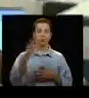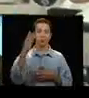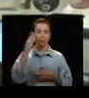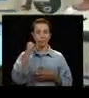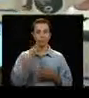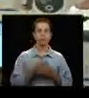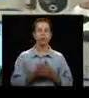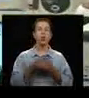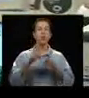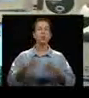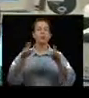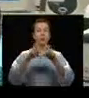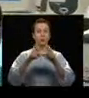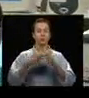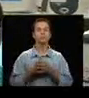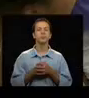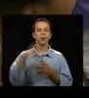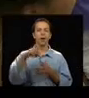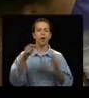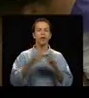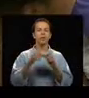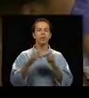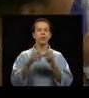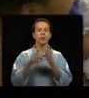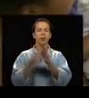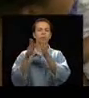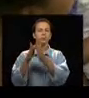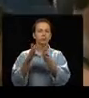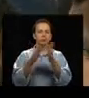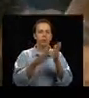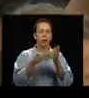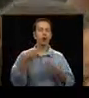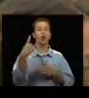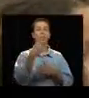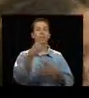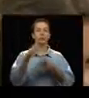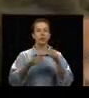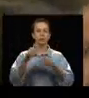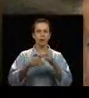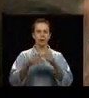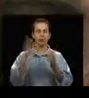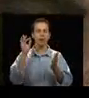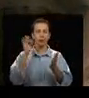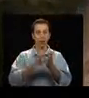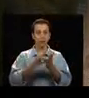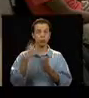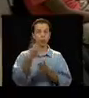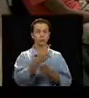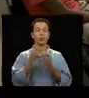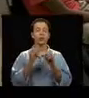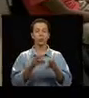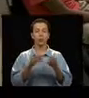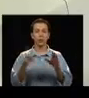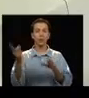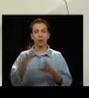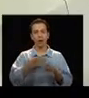Vocês sabem o seguinte, que o computador ele é feito de partes. Nosso trabalho aqui parte da